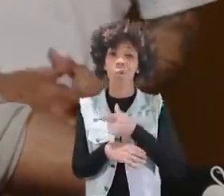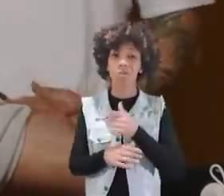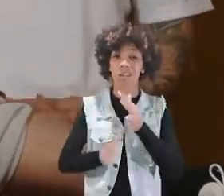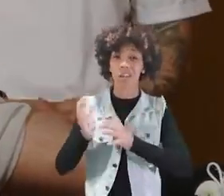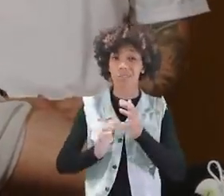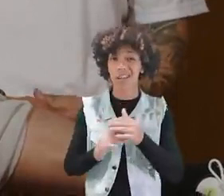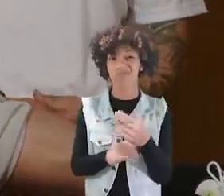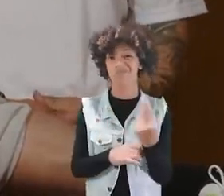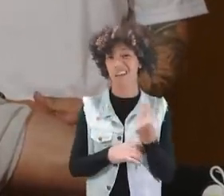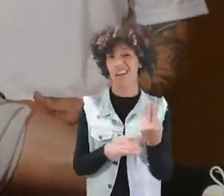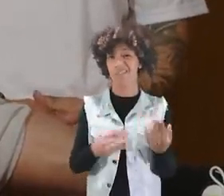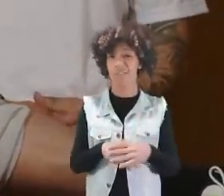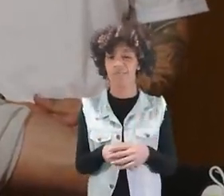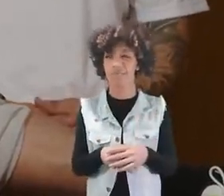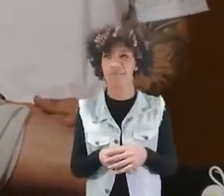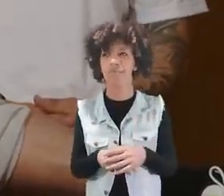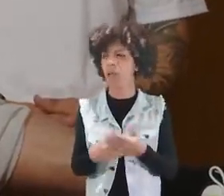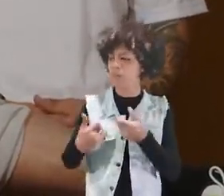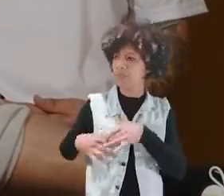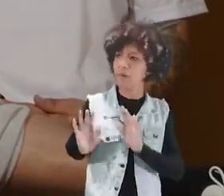naquela época não conseguia trocar soco mais